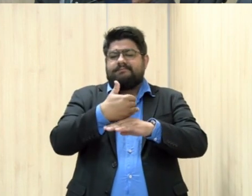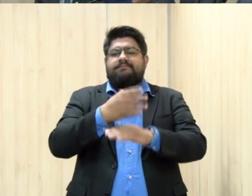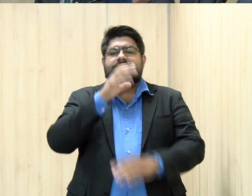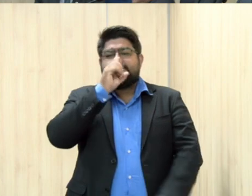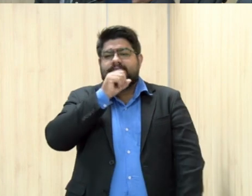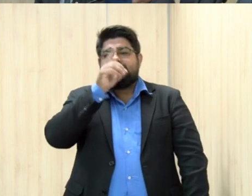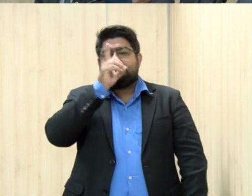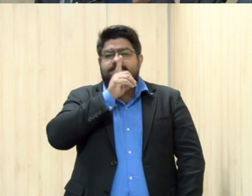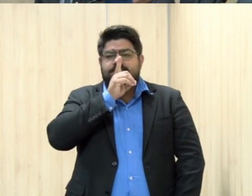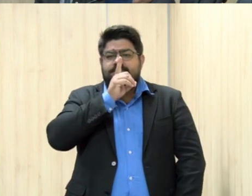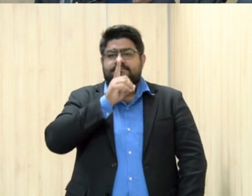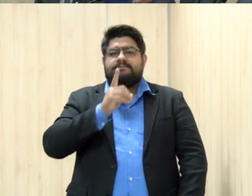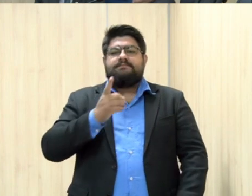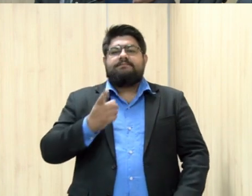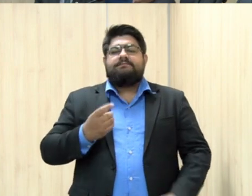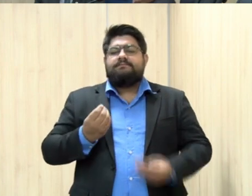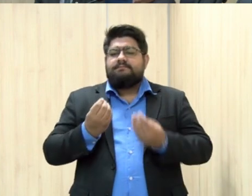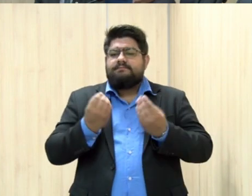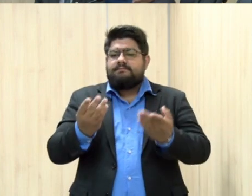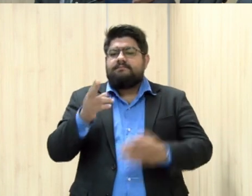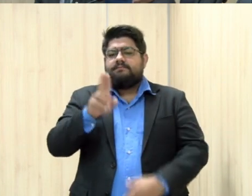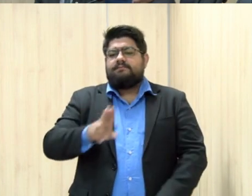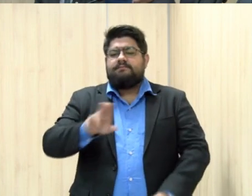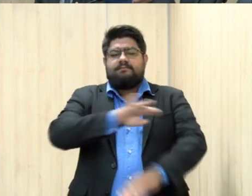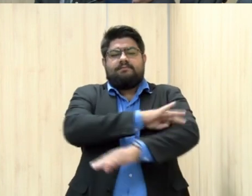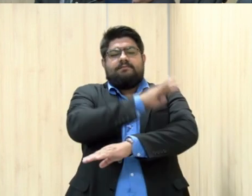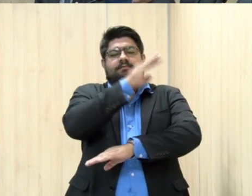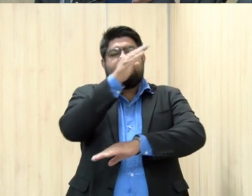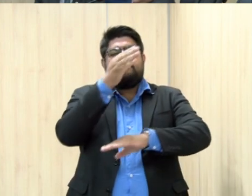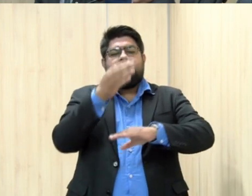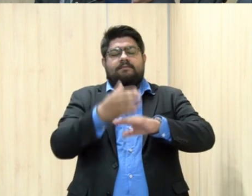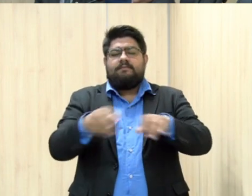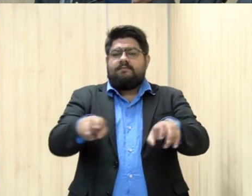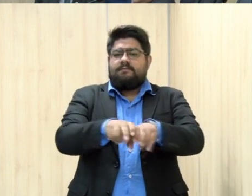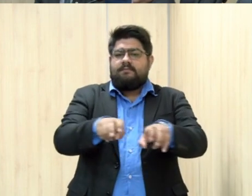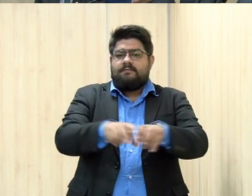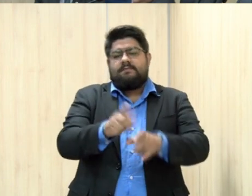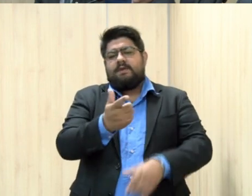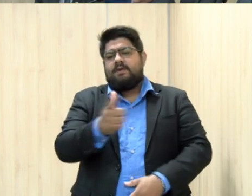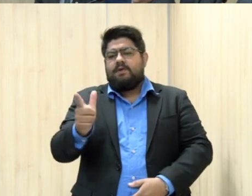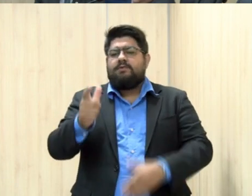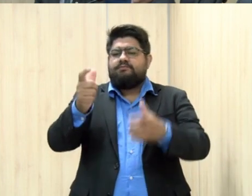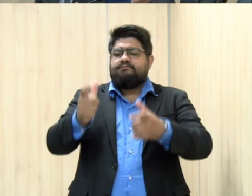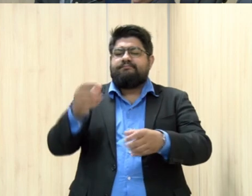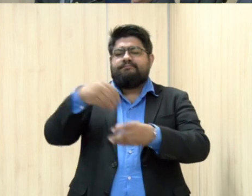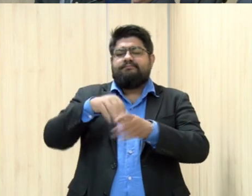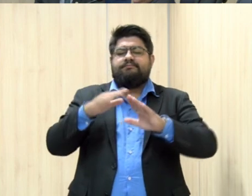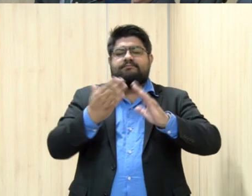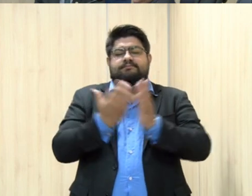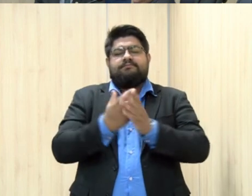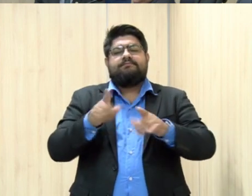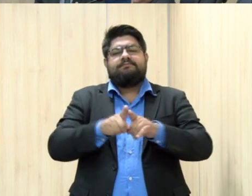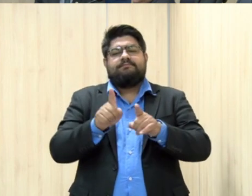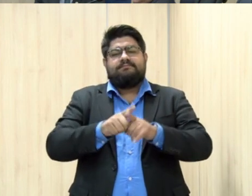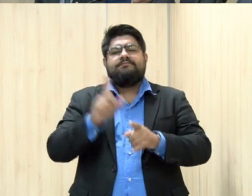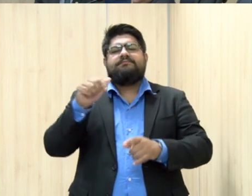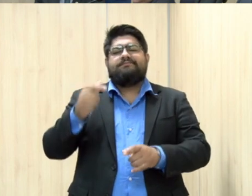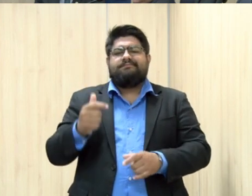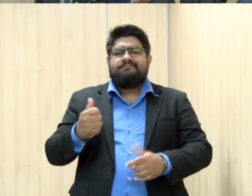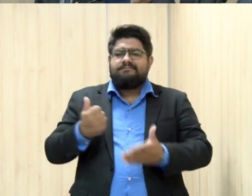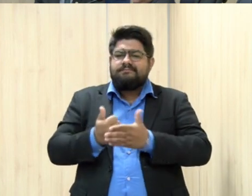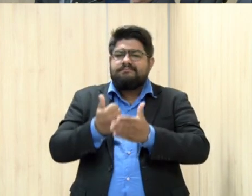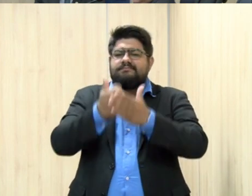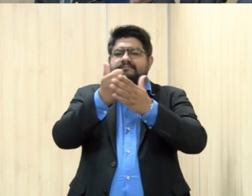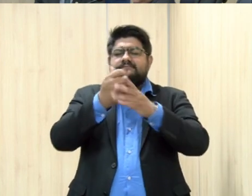de semana com o uso e disponibilização das quais esportivas e demais de dependências seria um ganho duplo